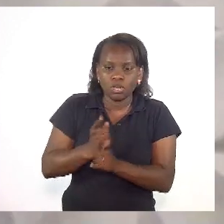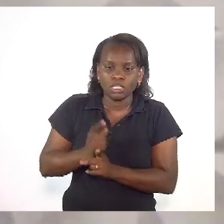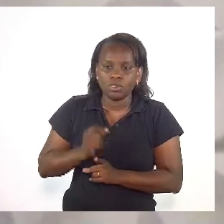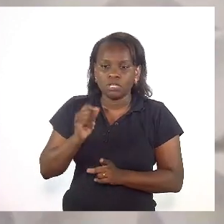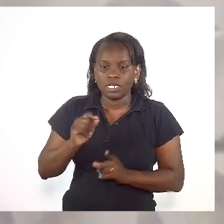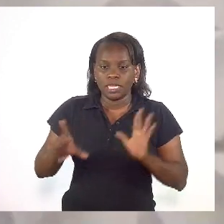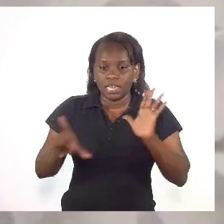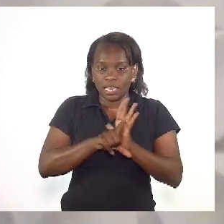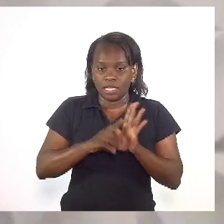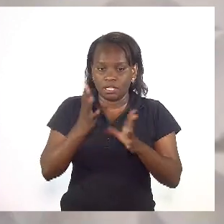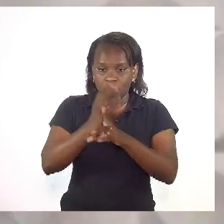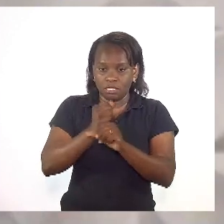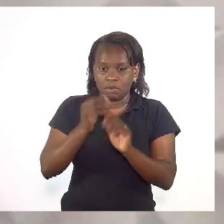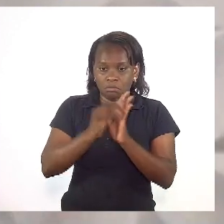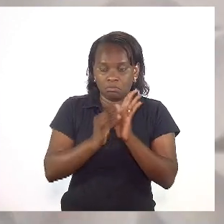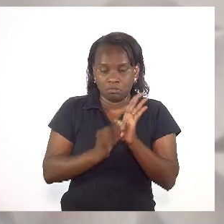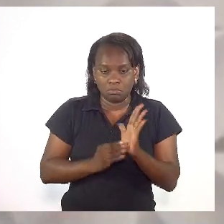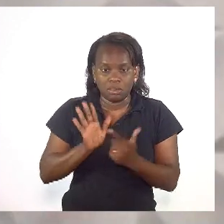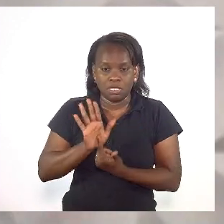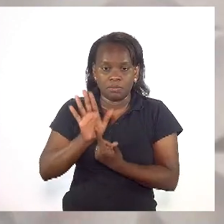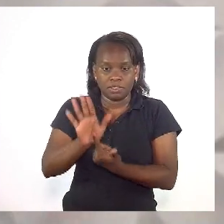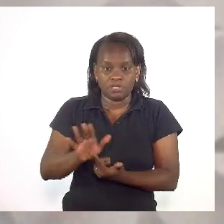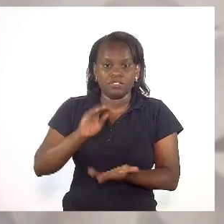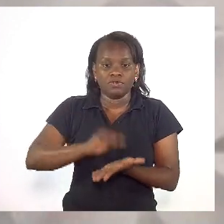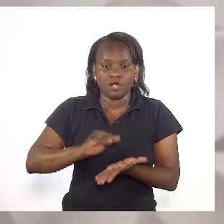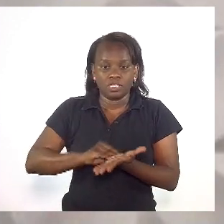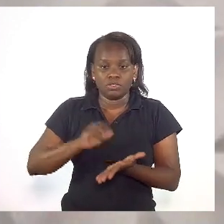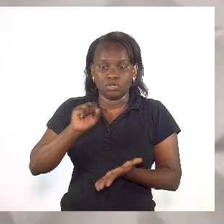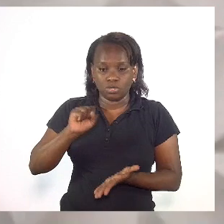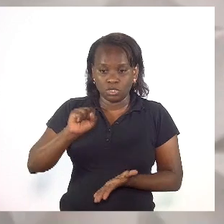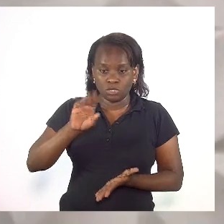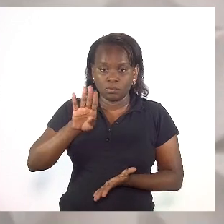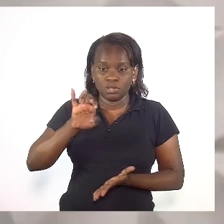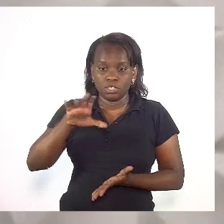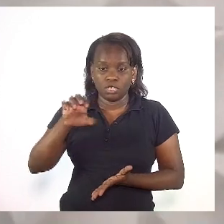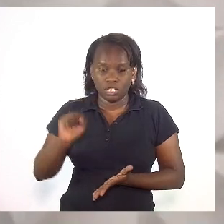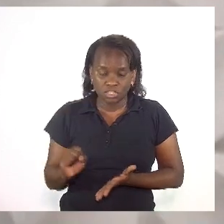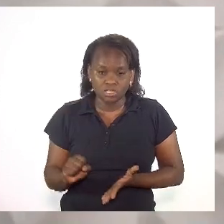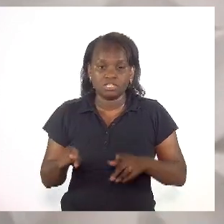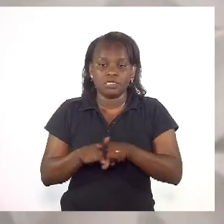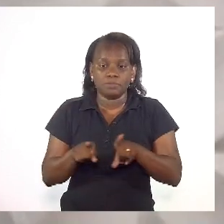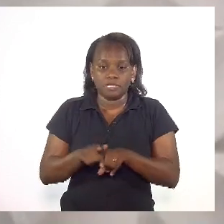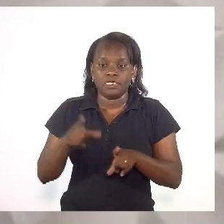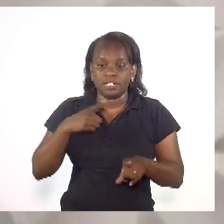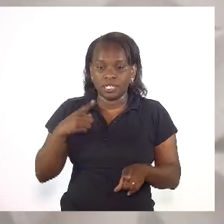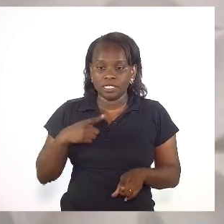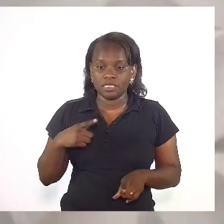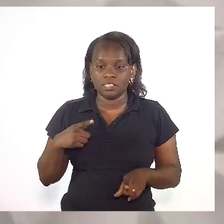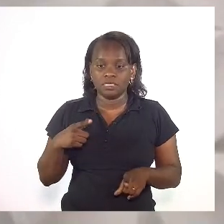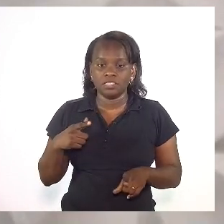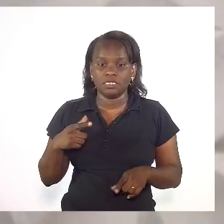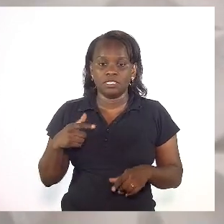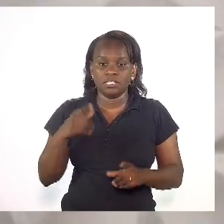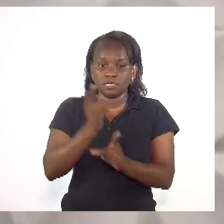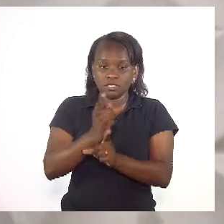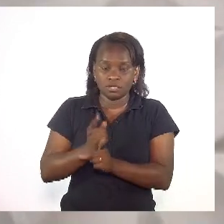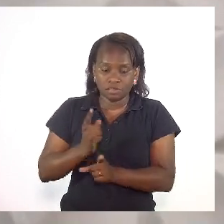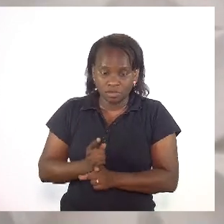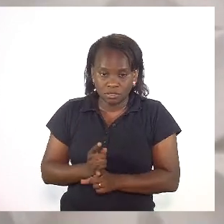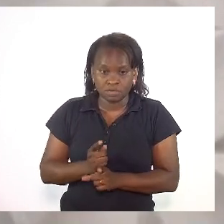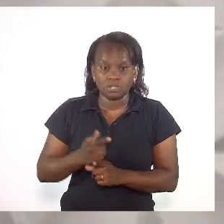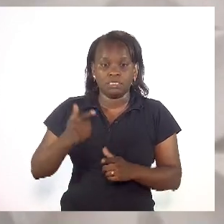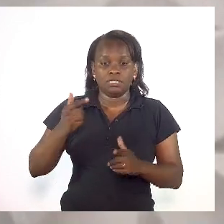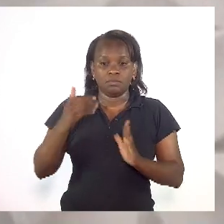lei orçamentária ela foi apresentada com um déficit de 8 bilhões, e temos aqui também a identificação